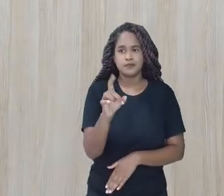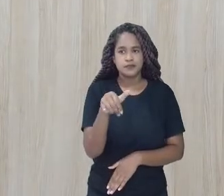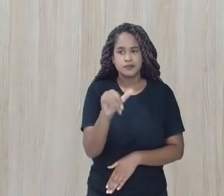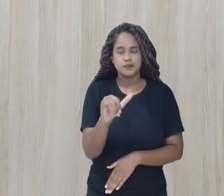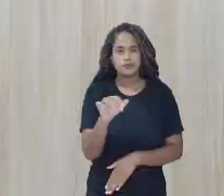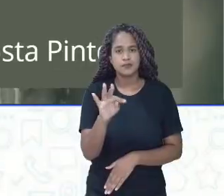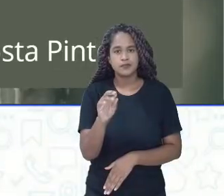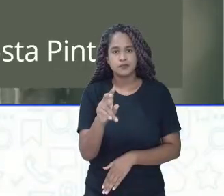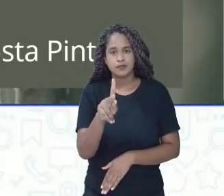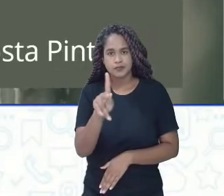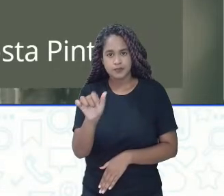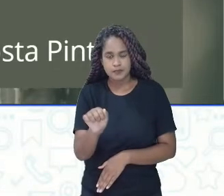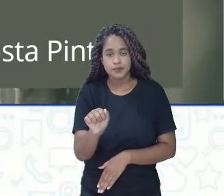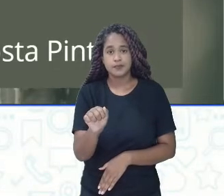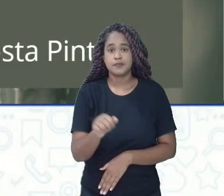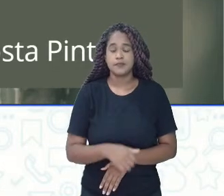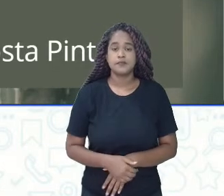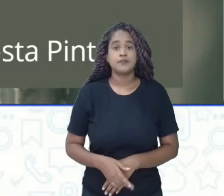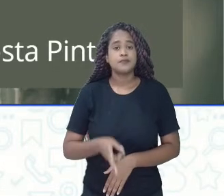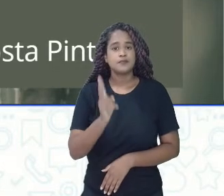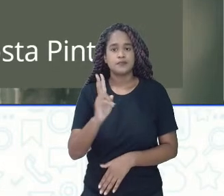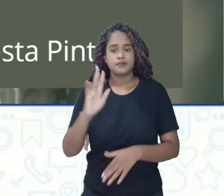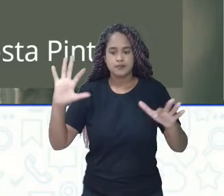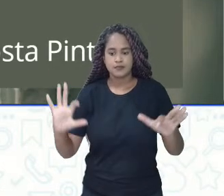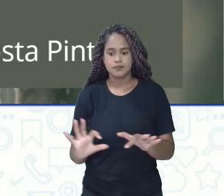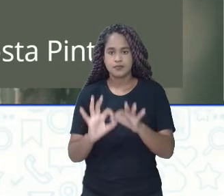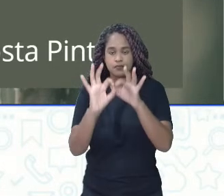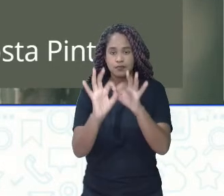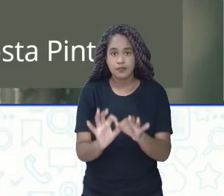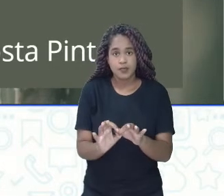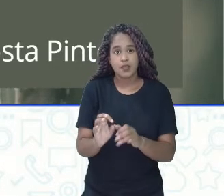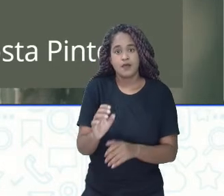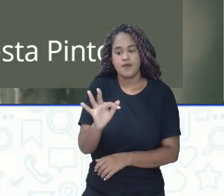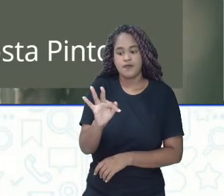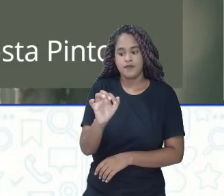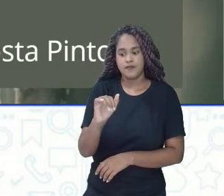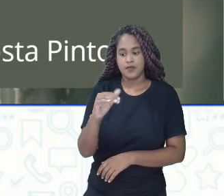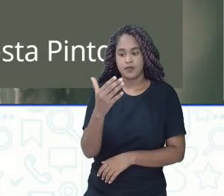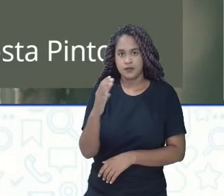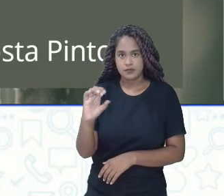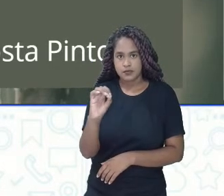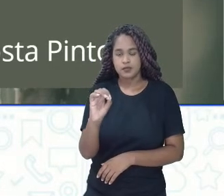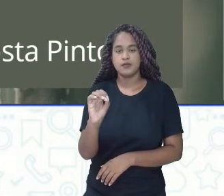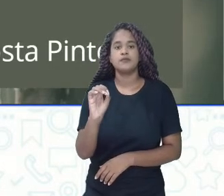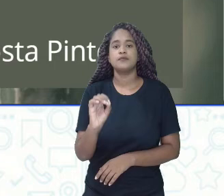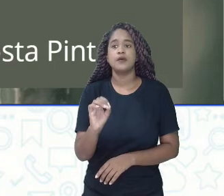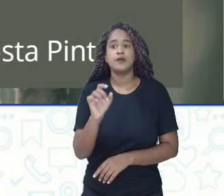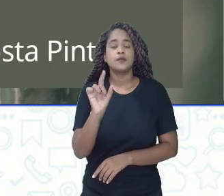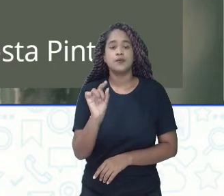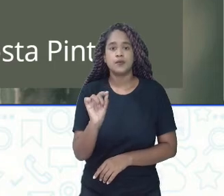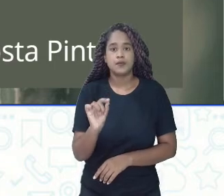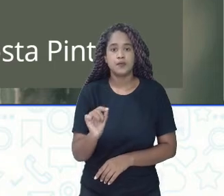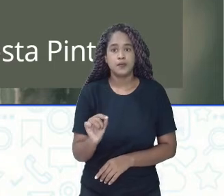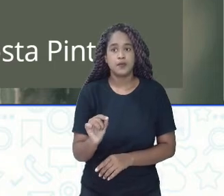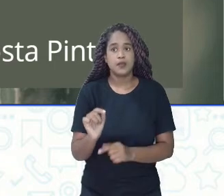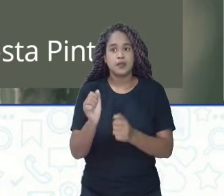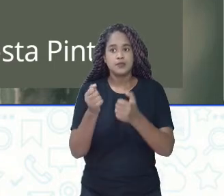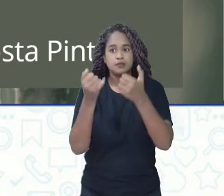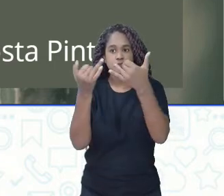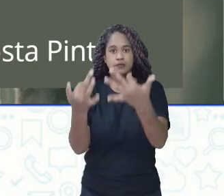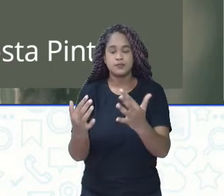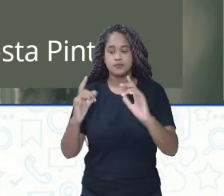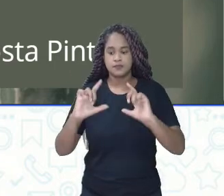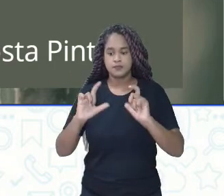distopia. Em geral, associadas à ficção científica, as distopias são a descrição de um lugar fora da história, em que